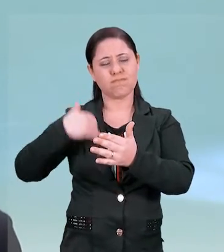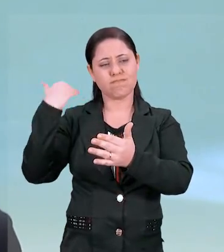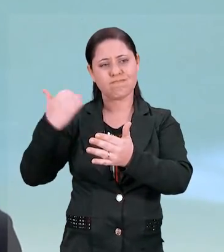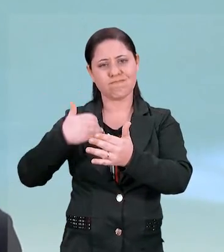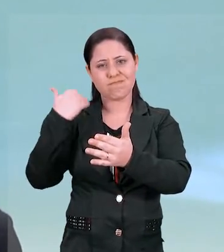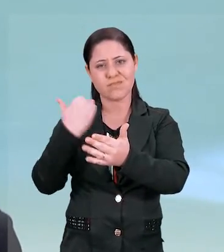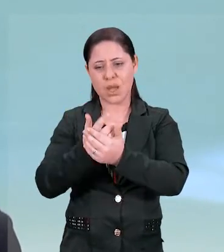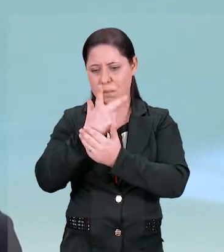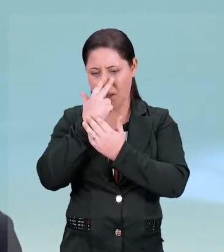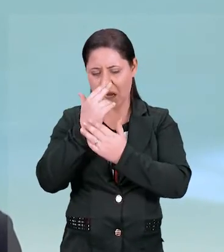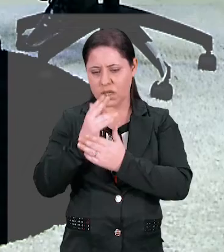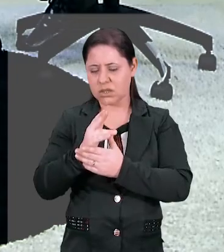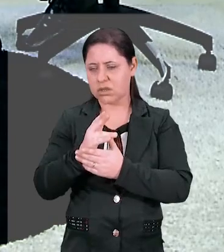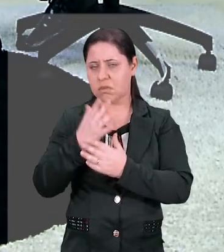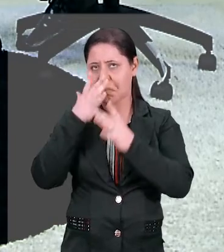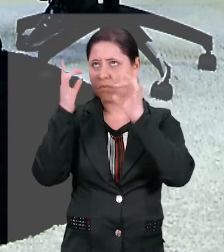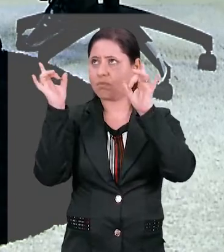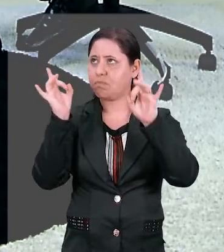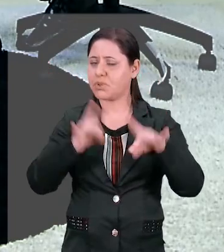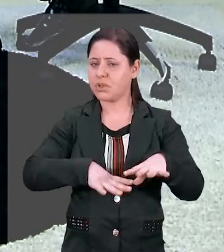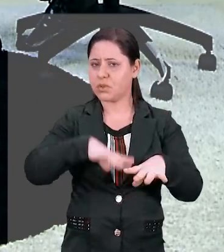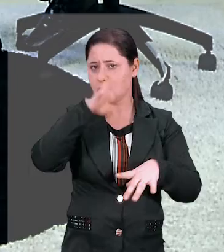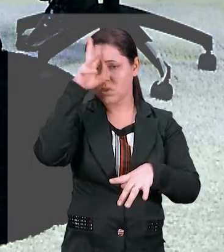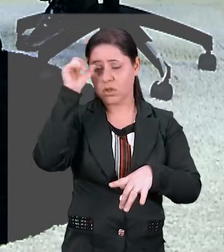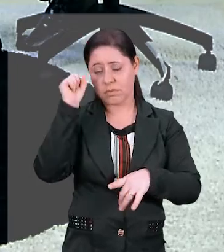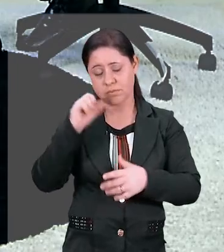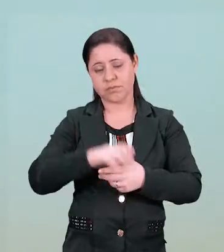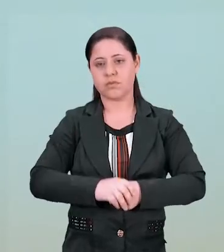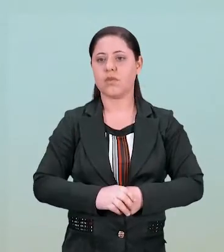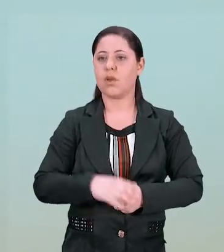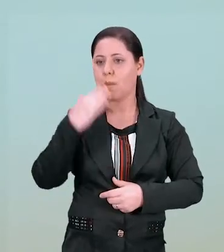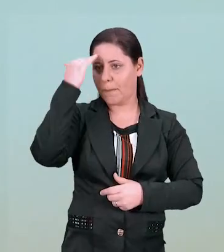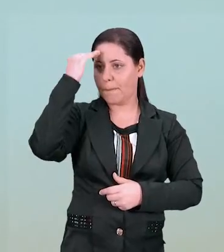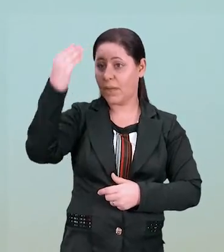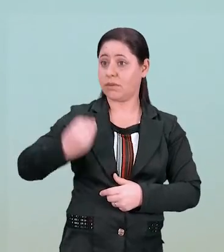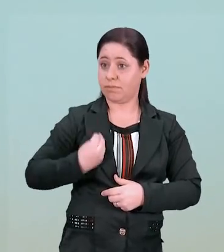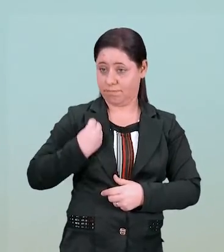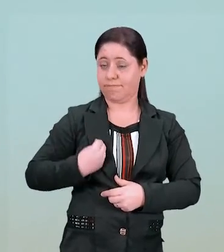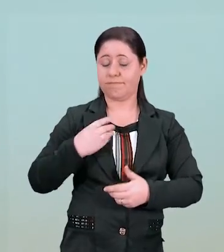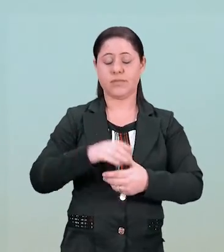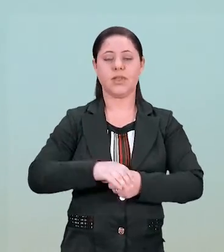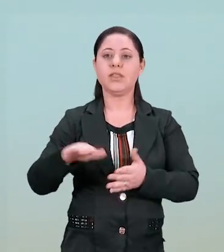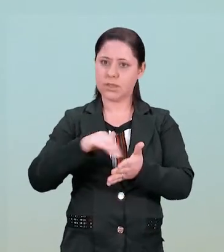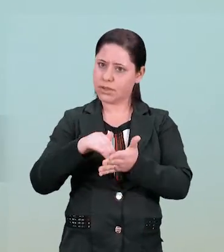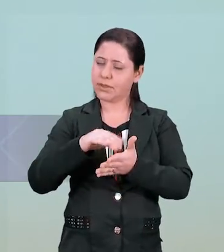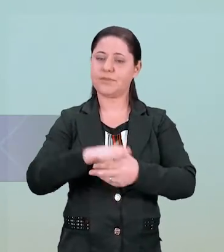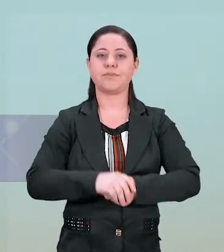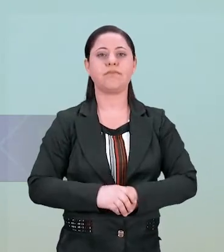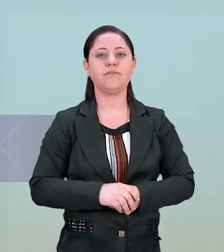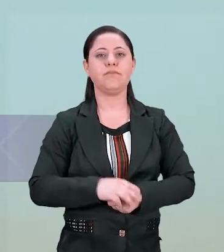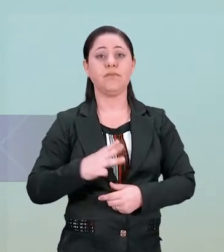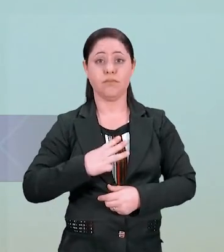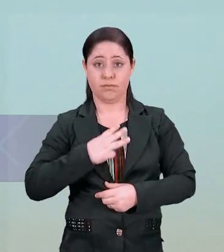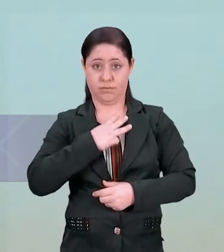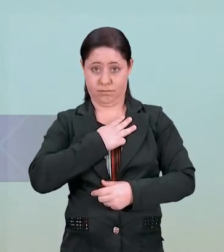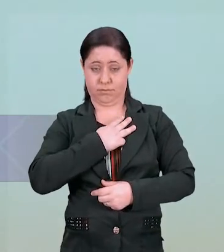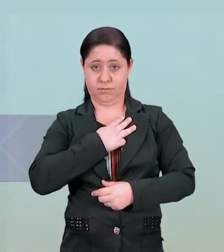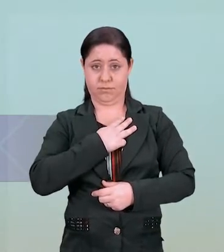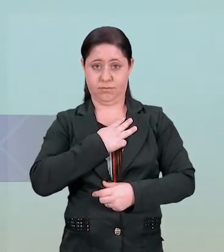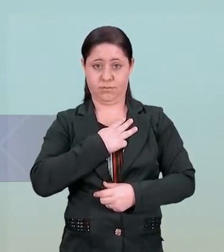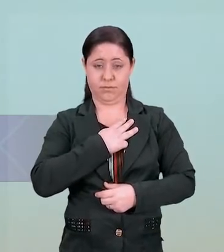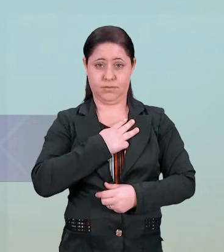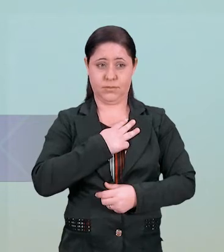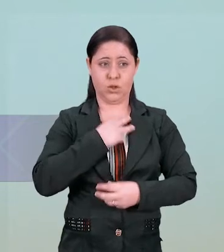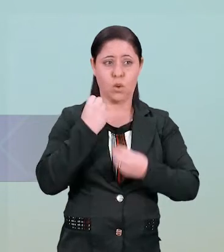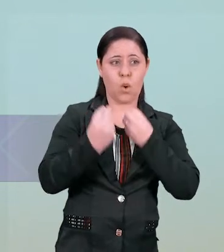em relação ao Mato Grosso do Sul. Deputado, muito obrigado pela sua presença aqui no Considerações. Secretário. Picarelli, como bem disse